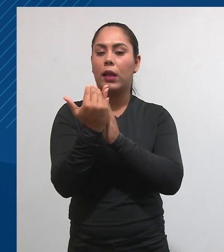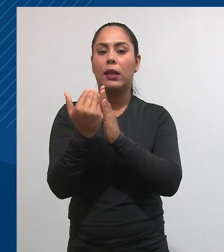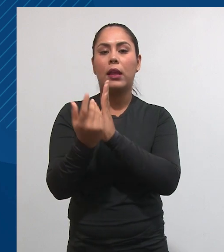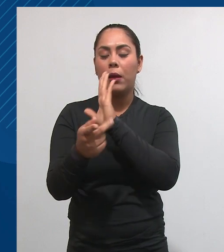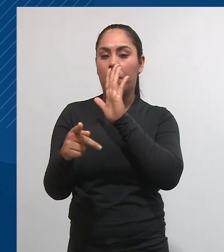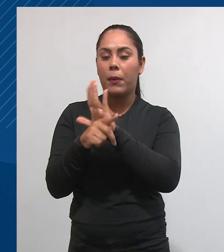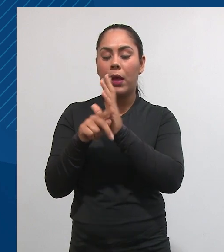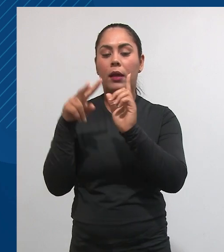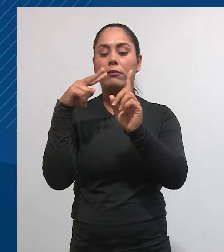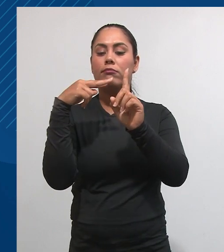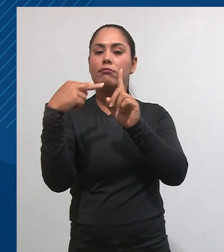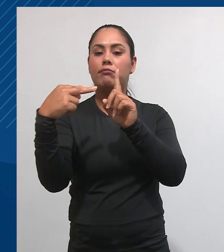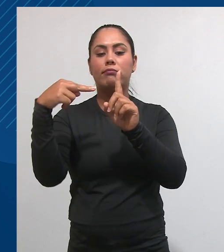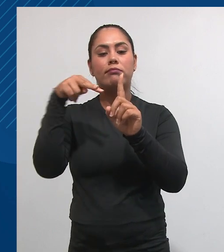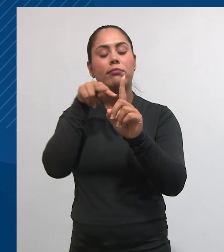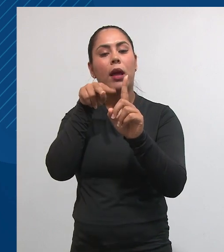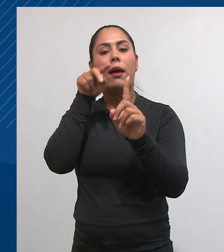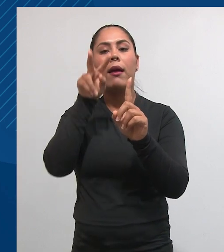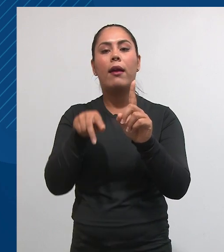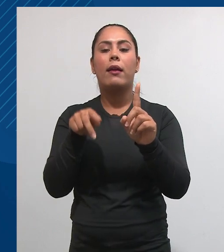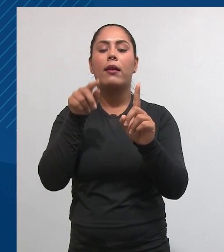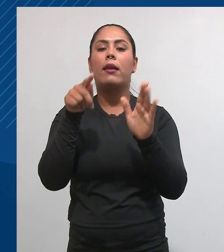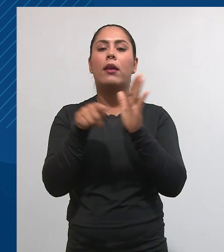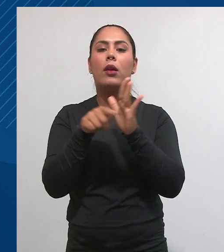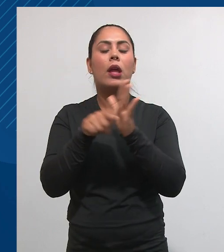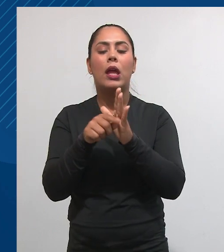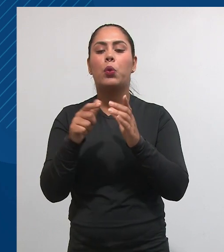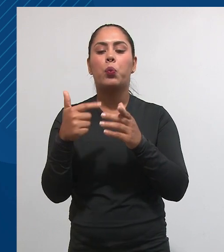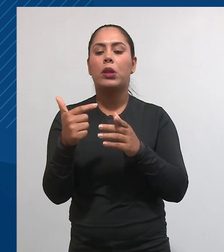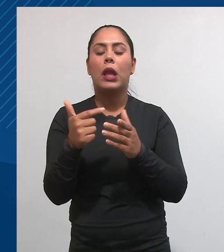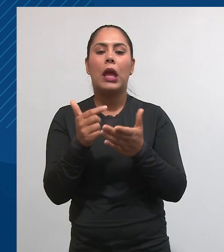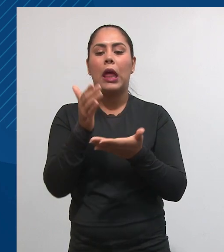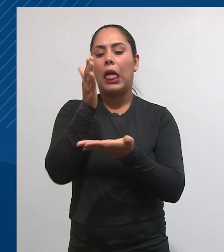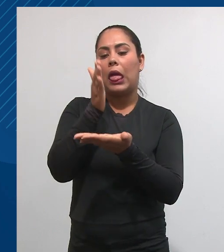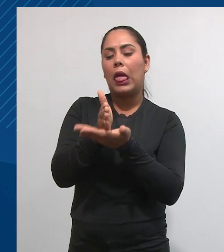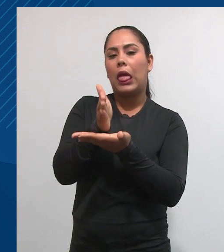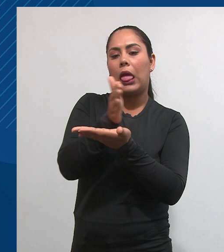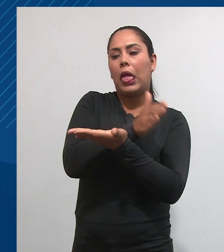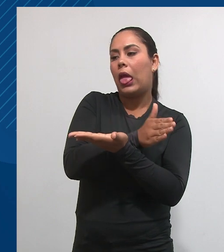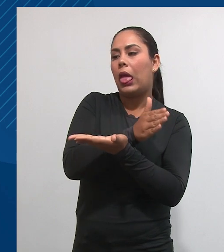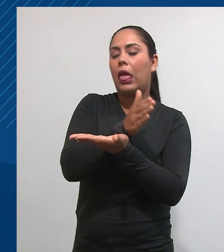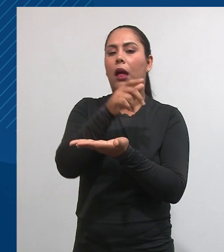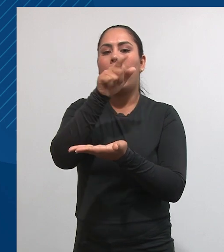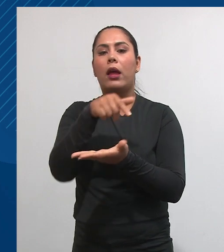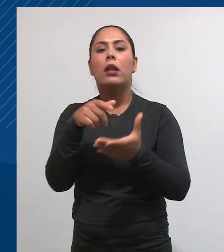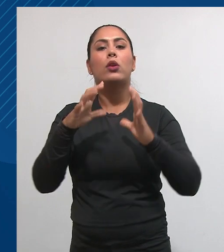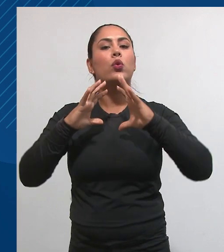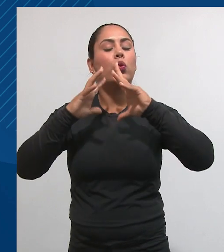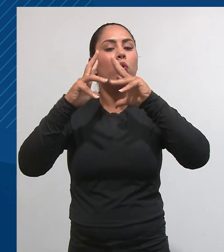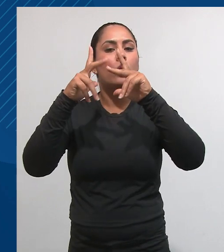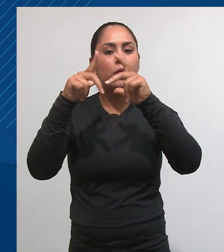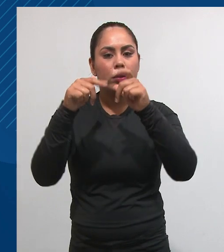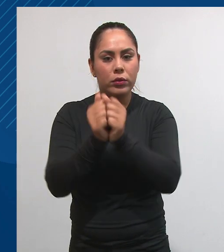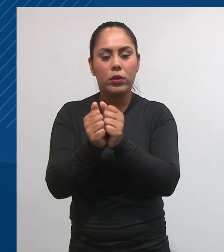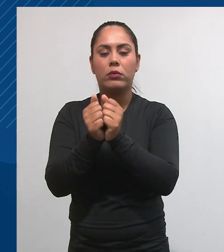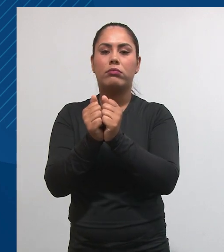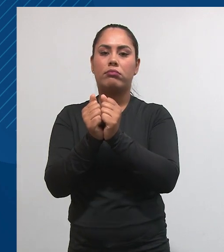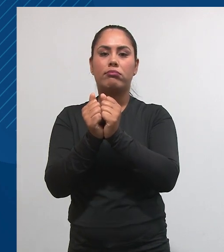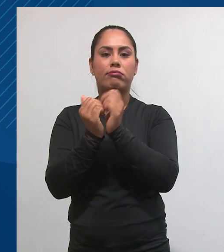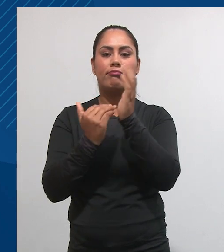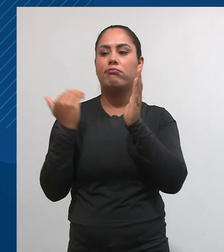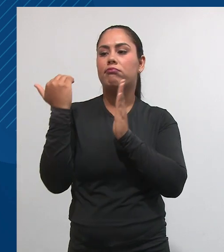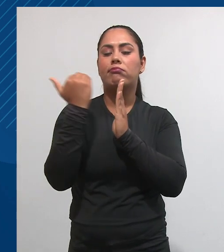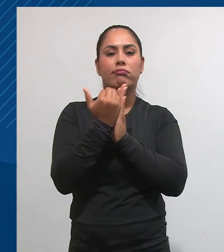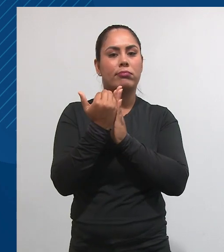da percepção indígena não existe meio ambiente, existe ambiente inteiro